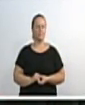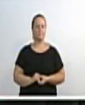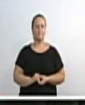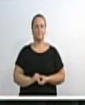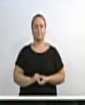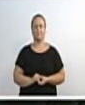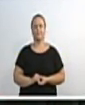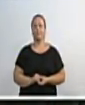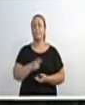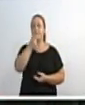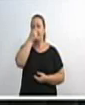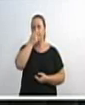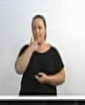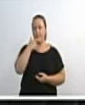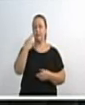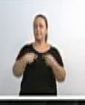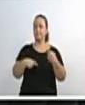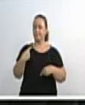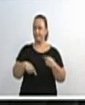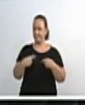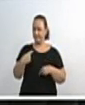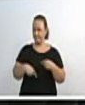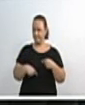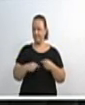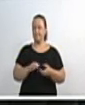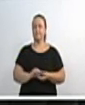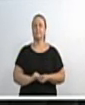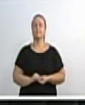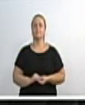Vereador Becker, em discussão.